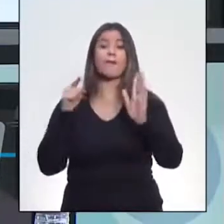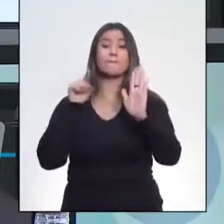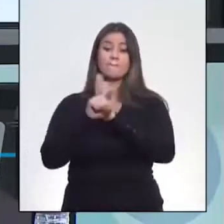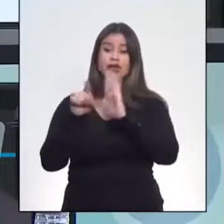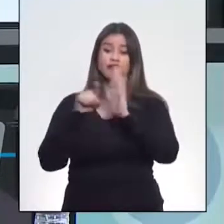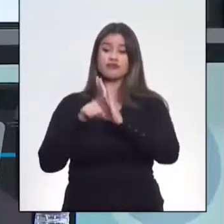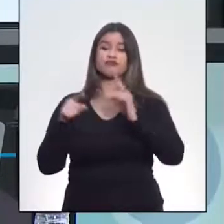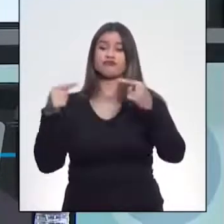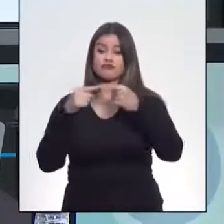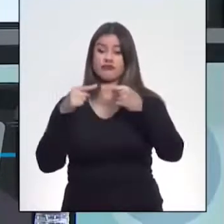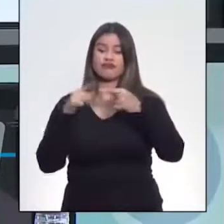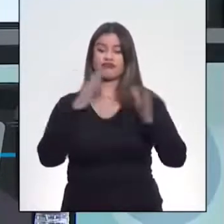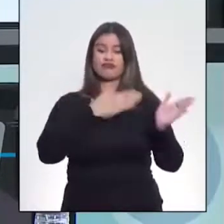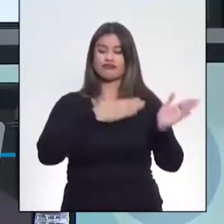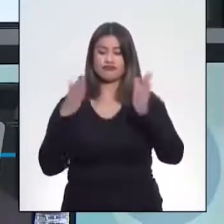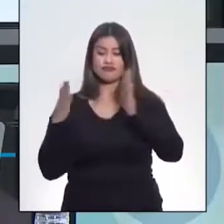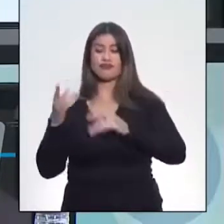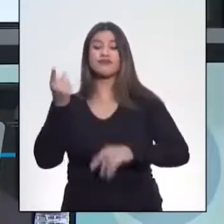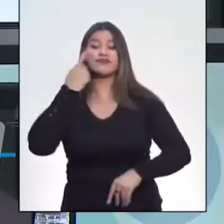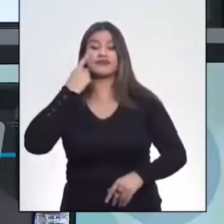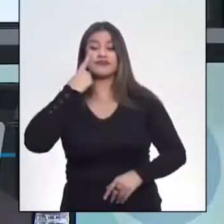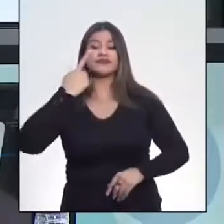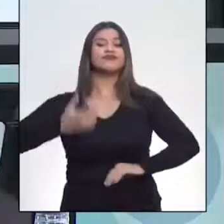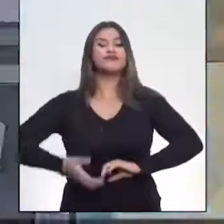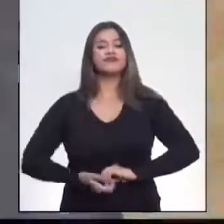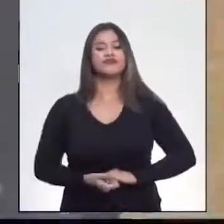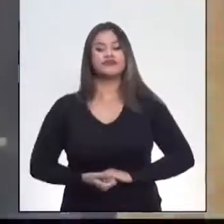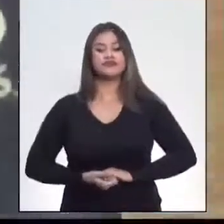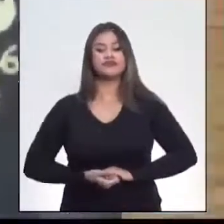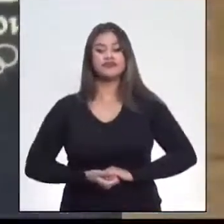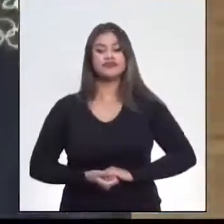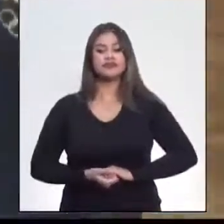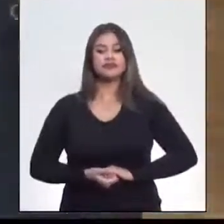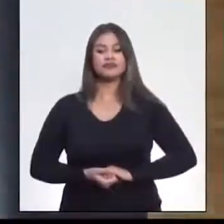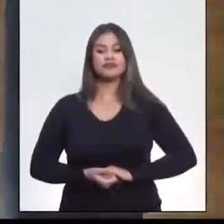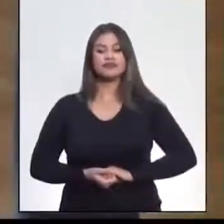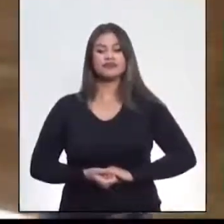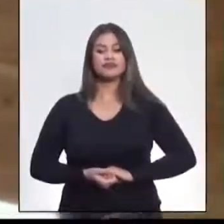sobre o vídeo dela vou colocar na tela o